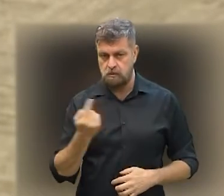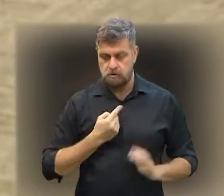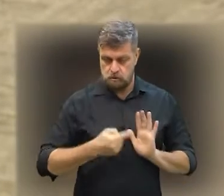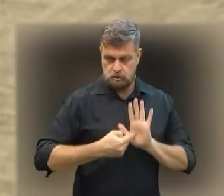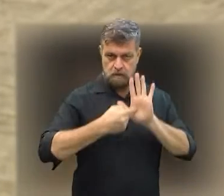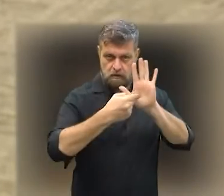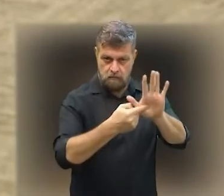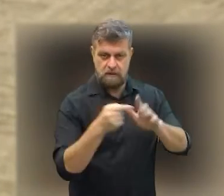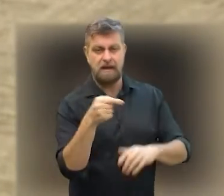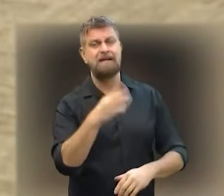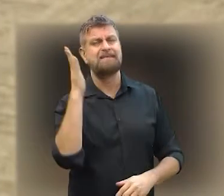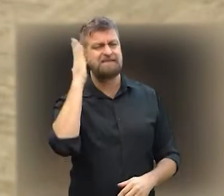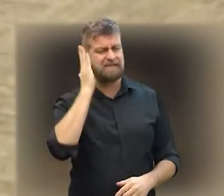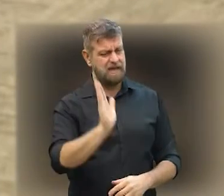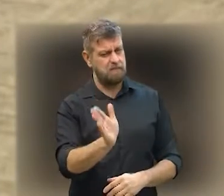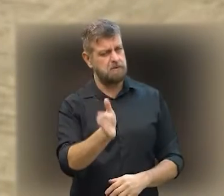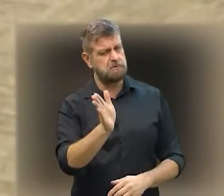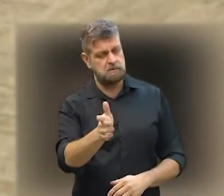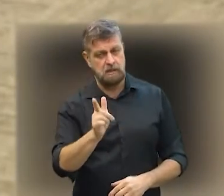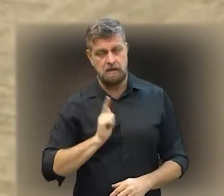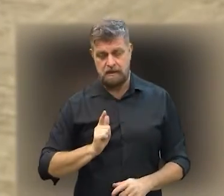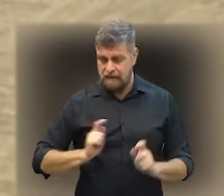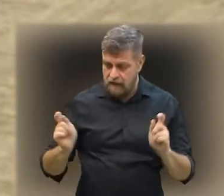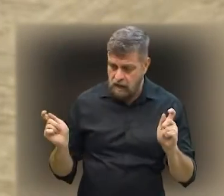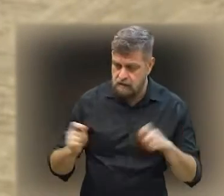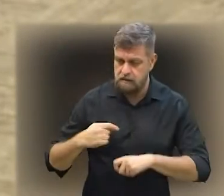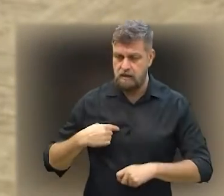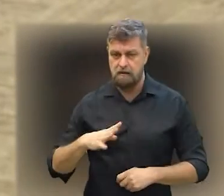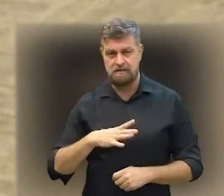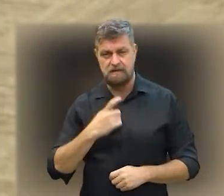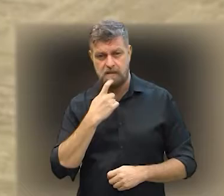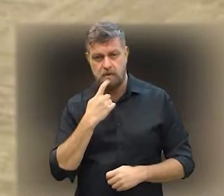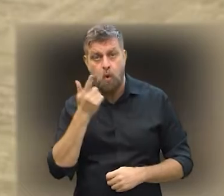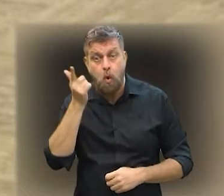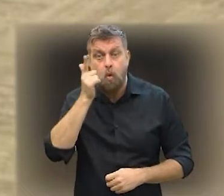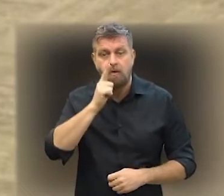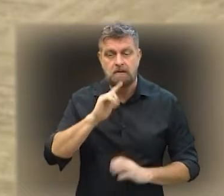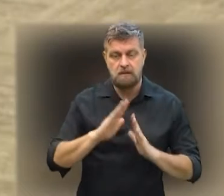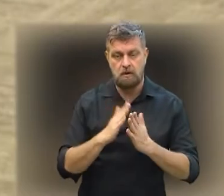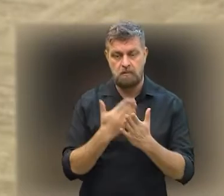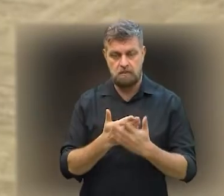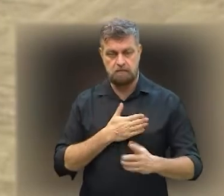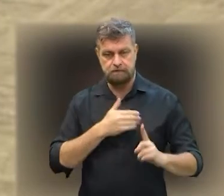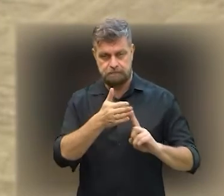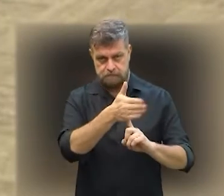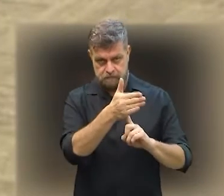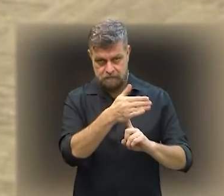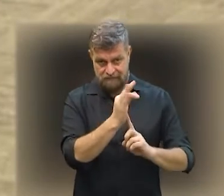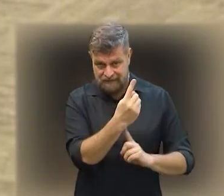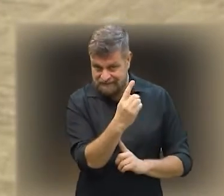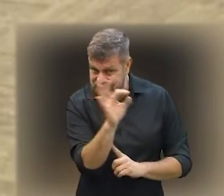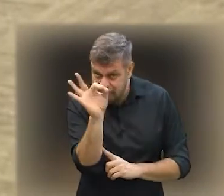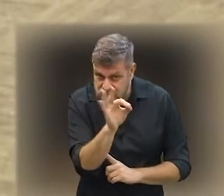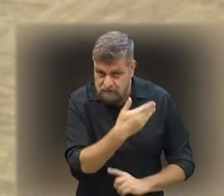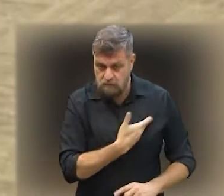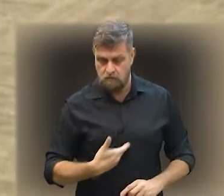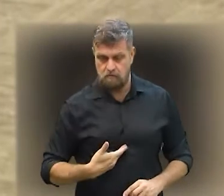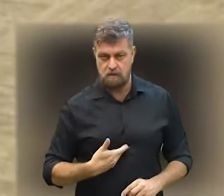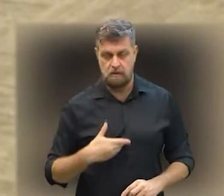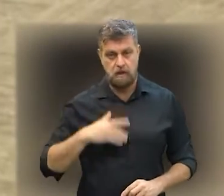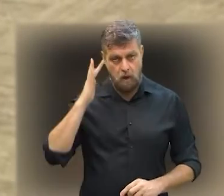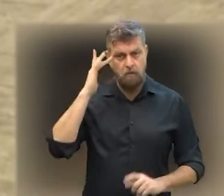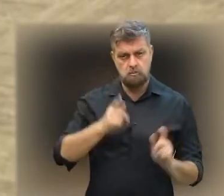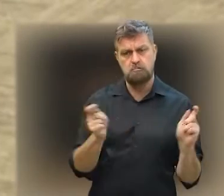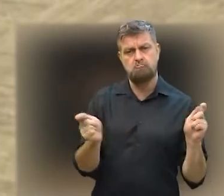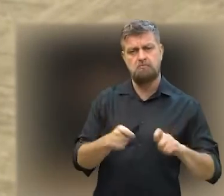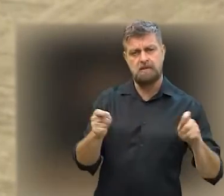poder sinalizar para ele já sabe disso, da possibilidade de Campinas ter, se não uma escola cívico-militar 100%